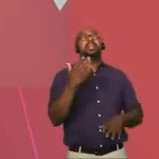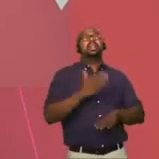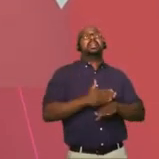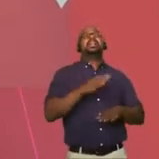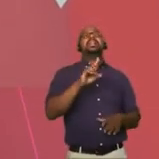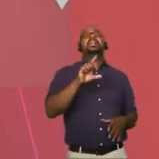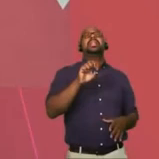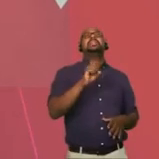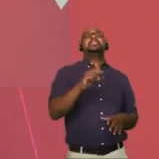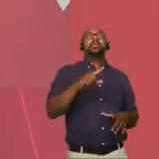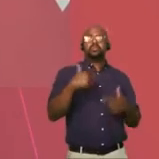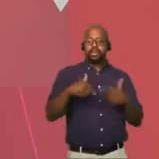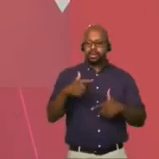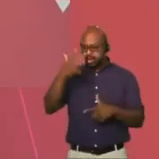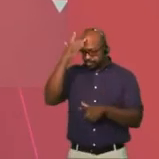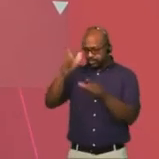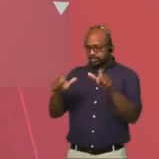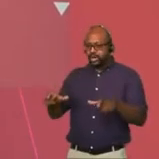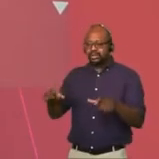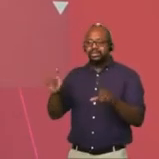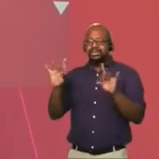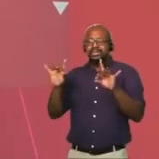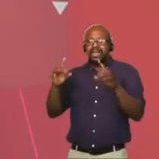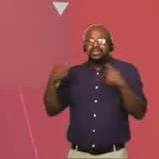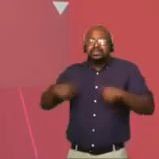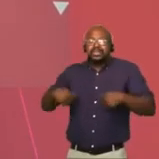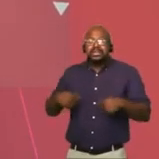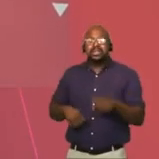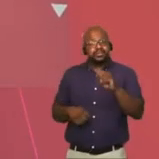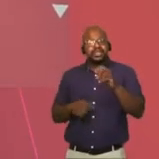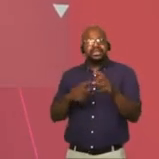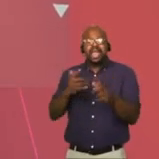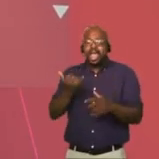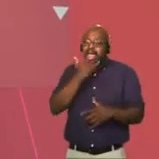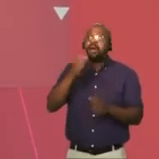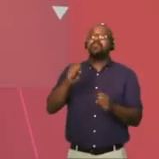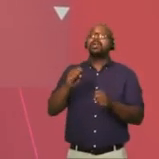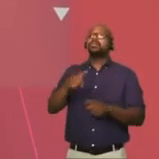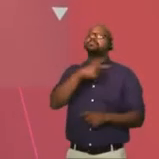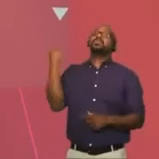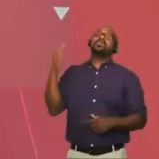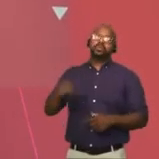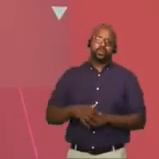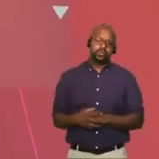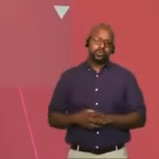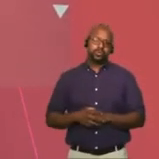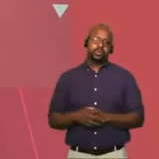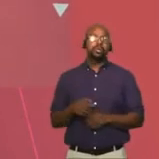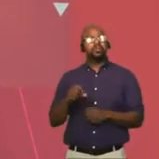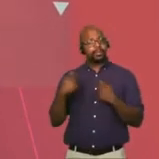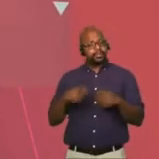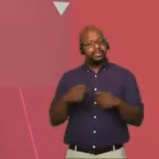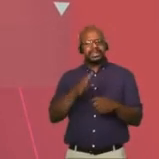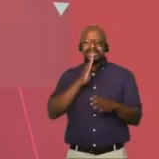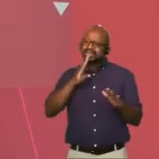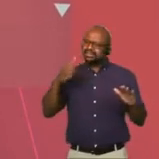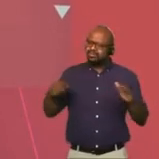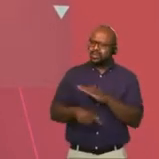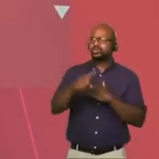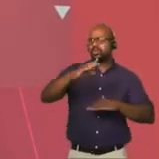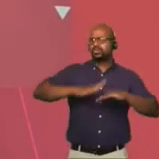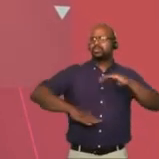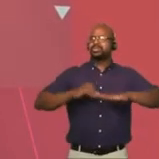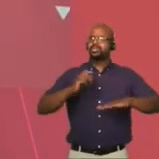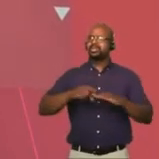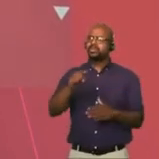lesão mas quando você trabalha aconteceu resultado especiais se você raça provoca um hábito Então você vai precisar conhecer muito